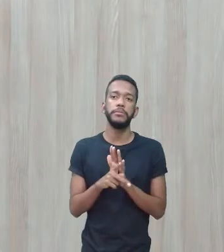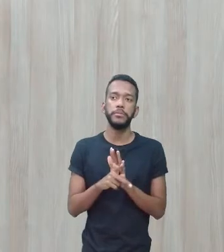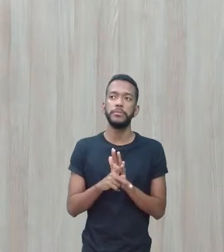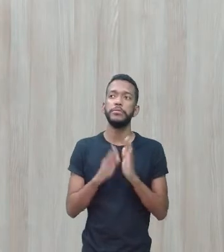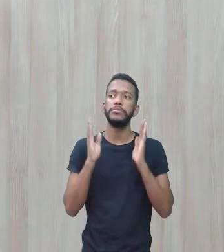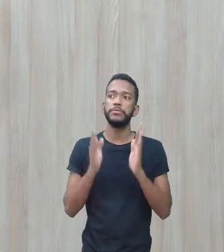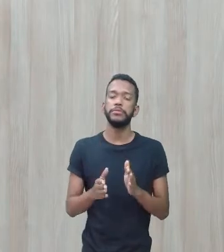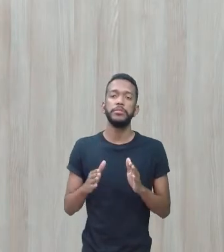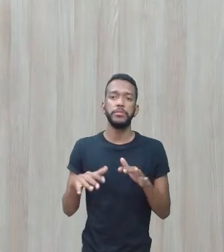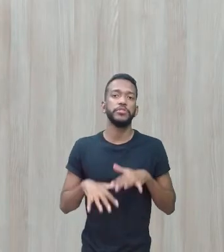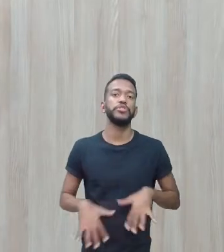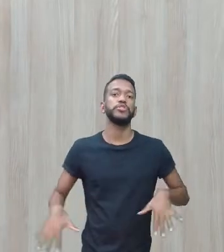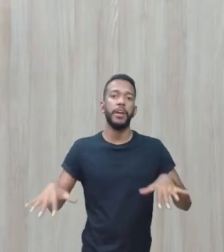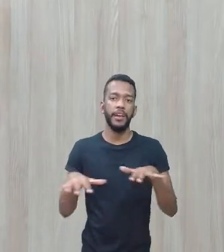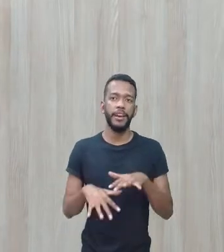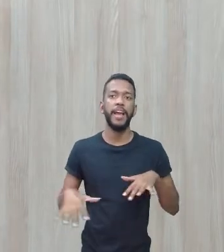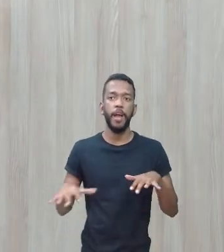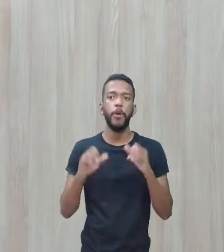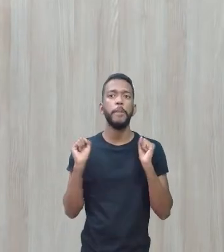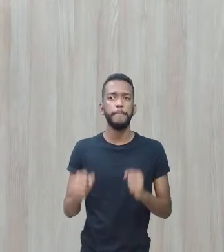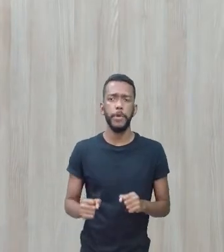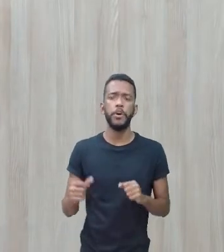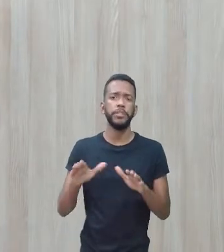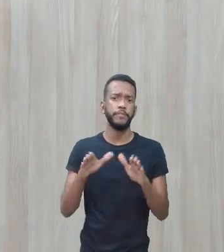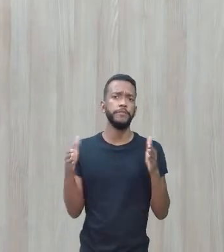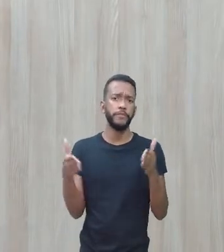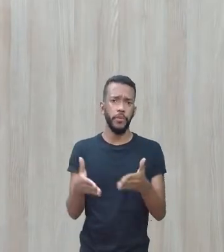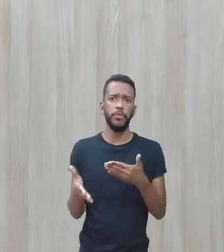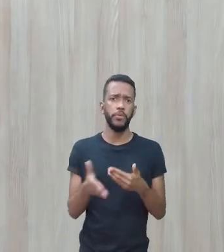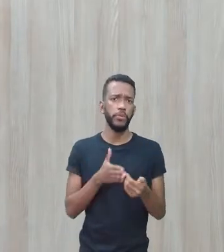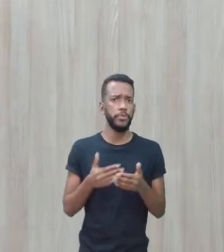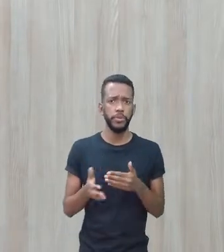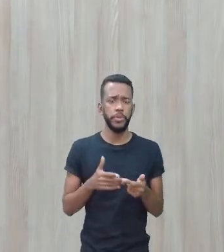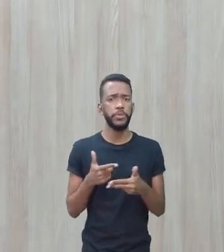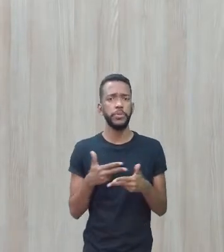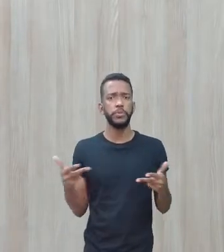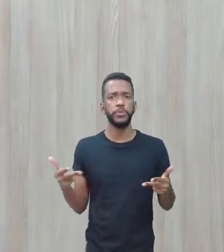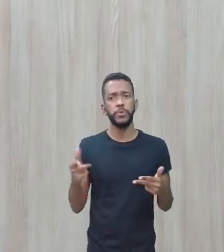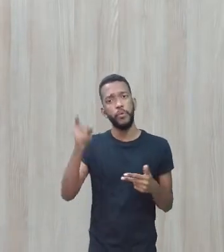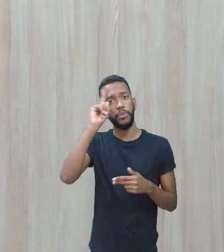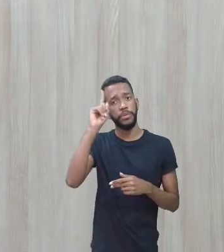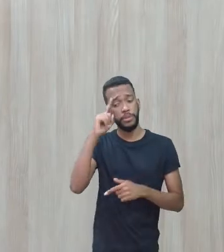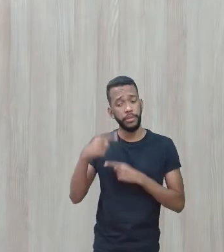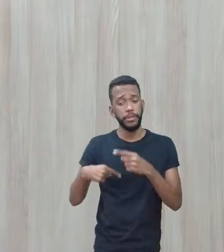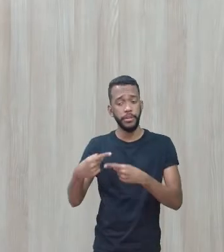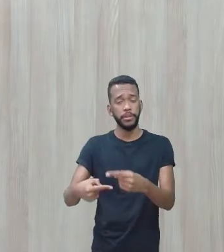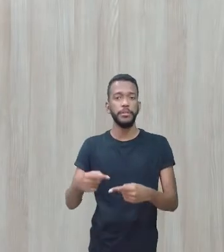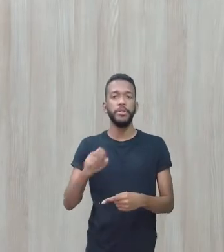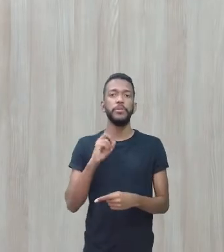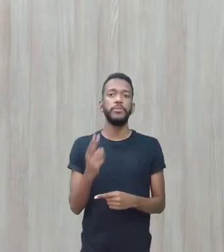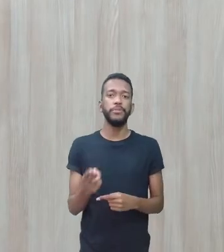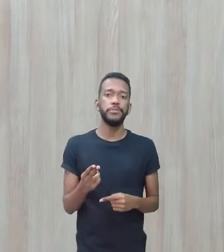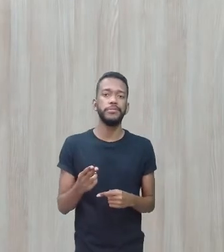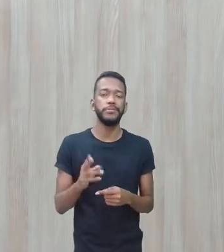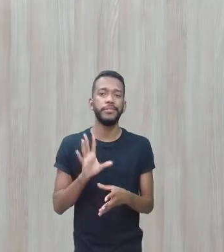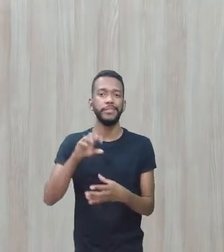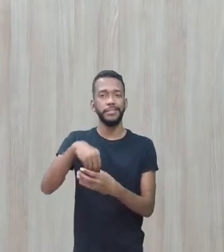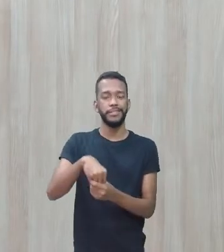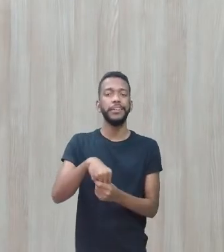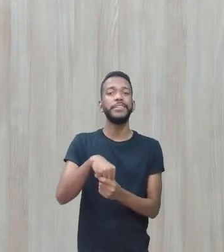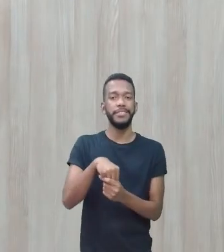são mais gerais, que podem servir para várias coisas, para a sua rotina ou para algum esporte, e essa aqui